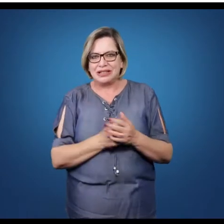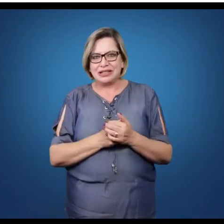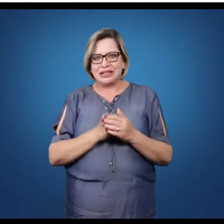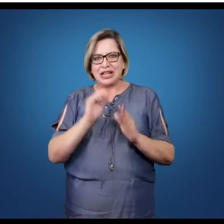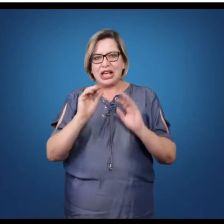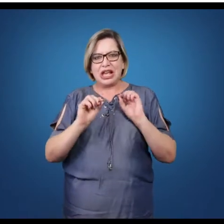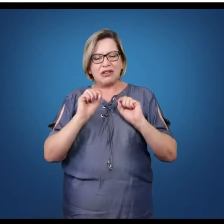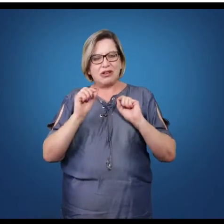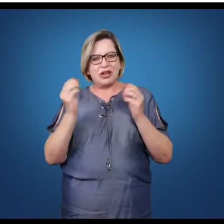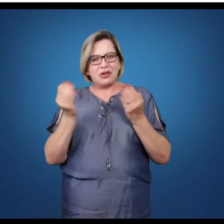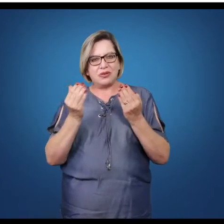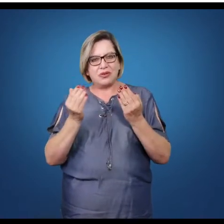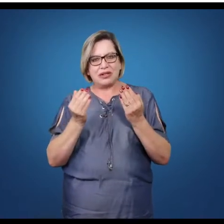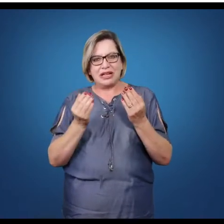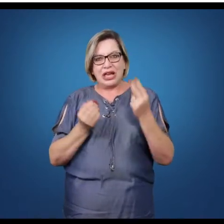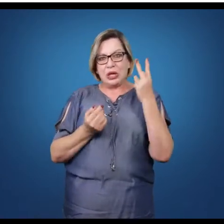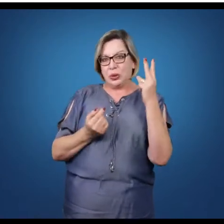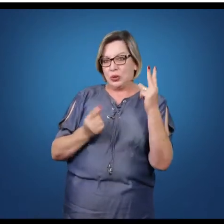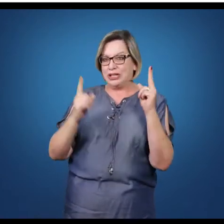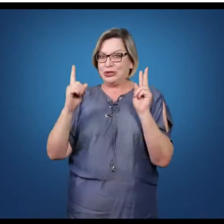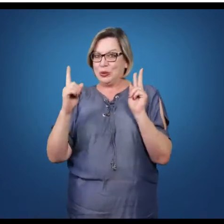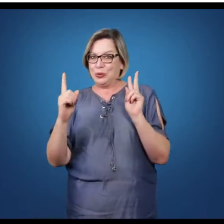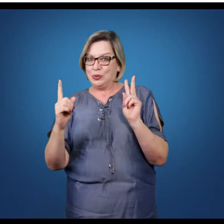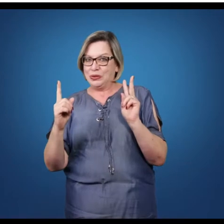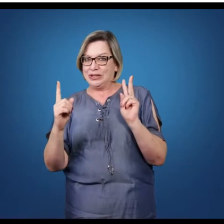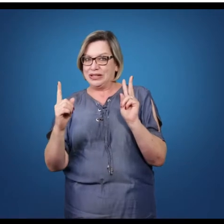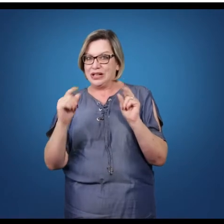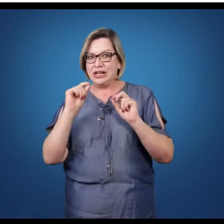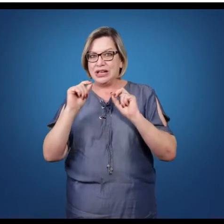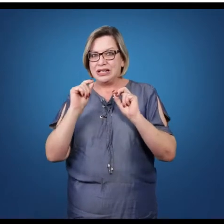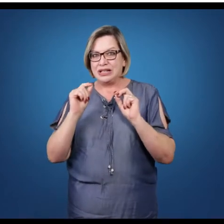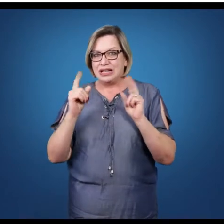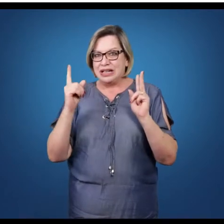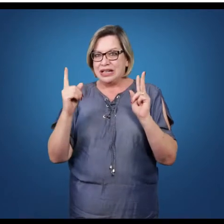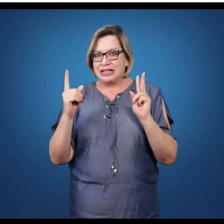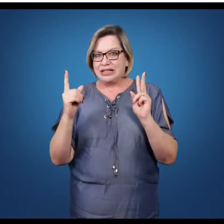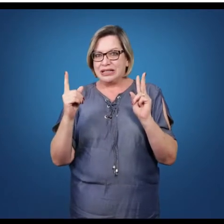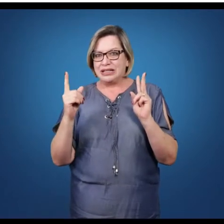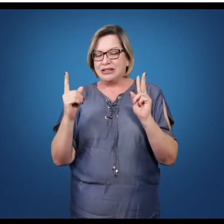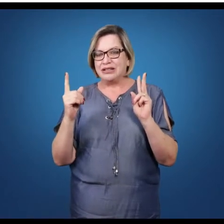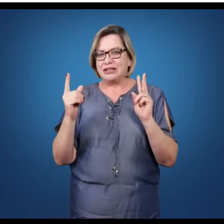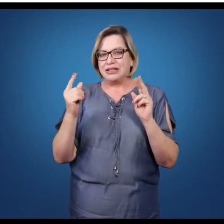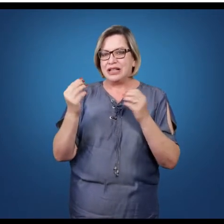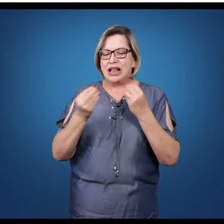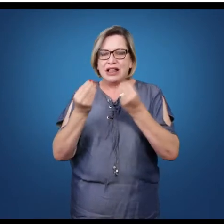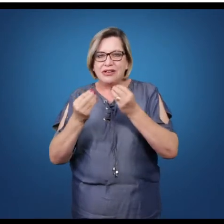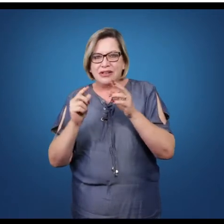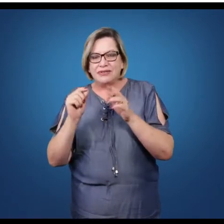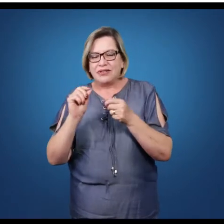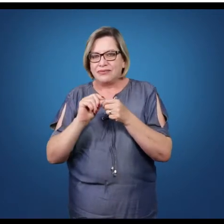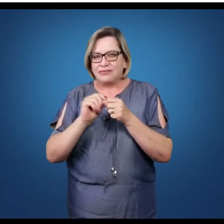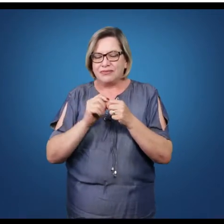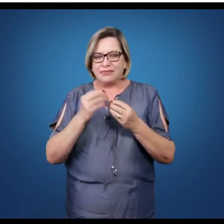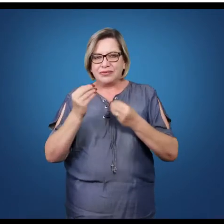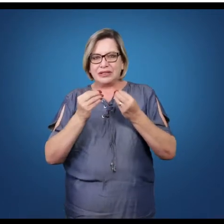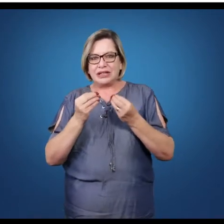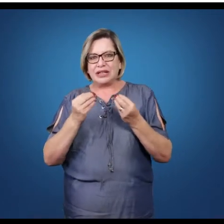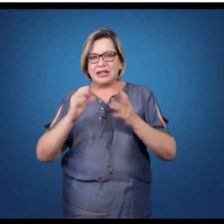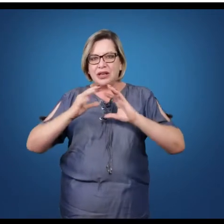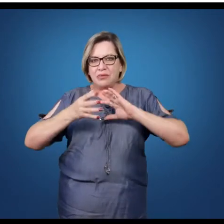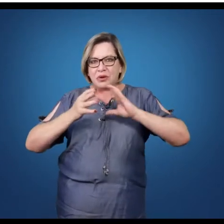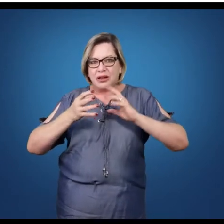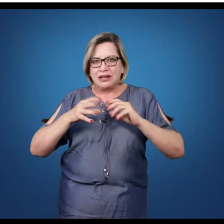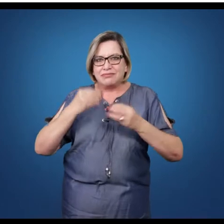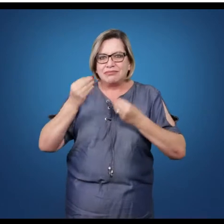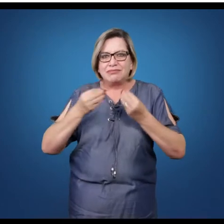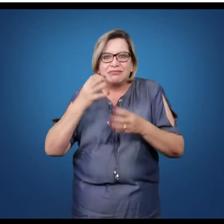A gente vai fazer uma atividade de 2 contra 1. É a mesma atividade. O que está com a bola fica sem a bola e passa para os dois. Quem está com a bola vai tentar